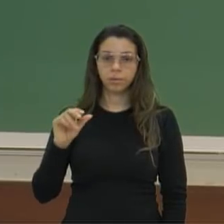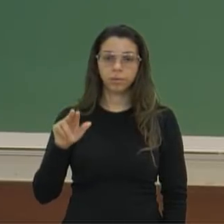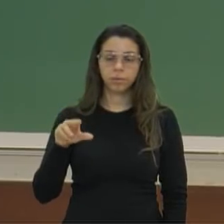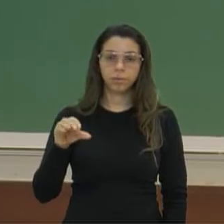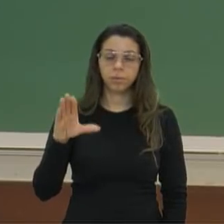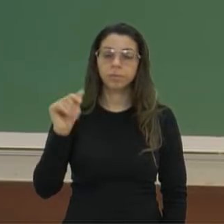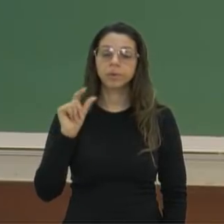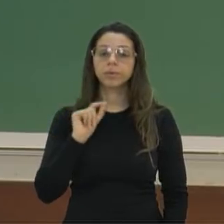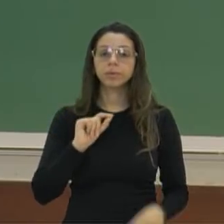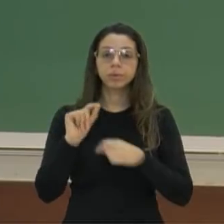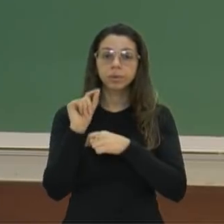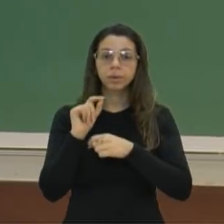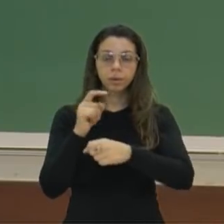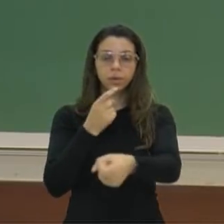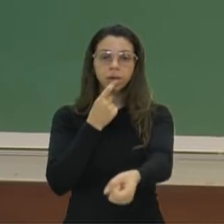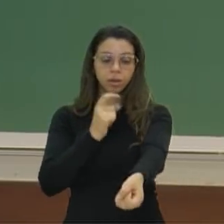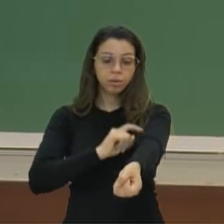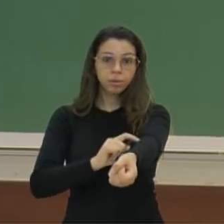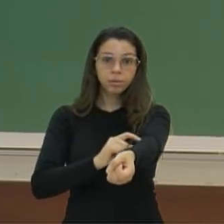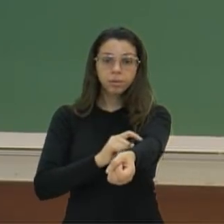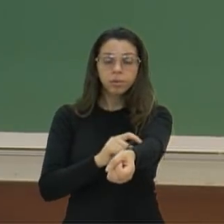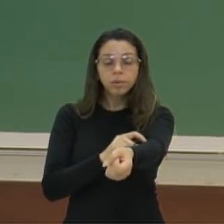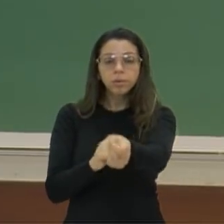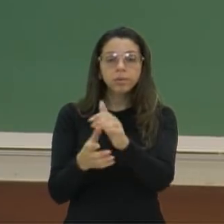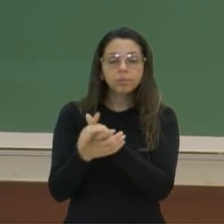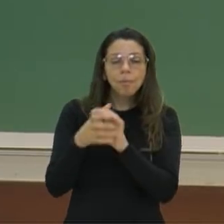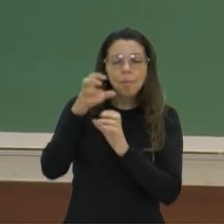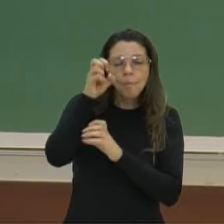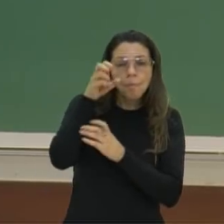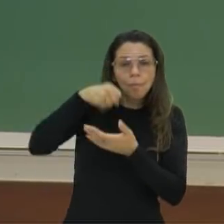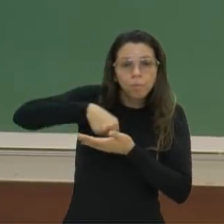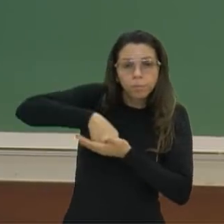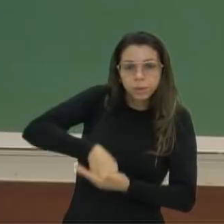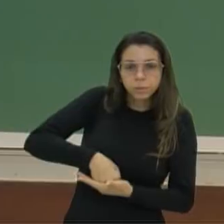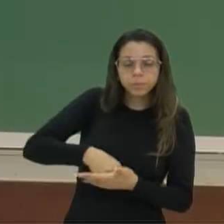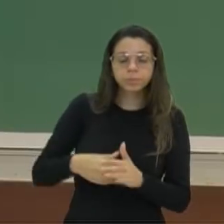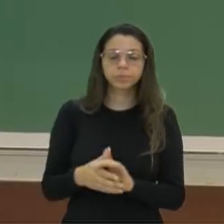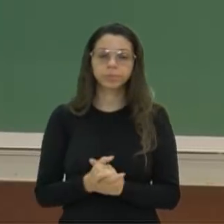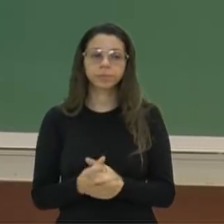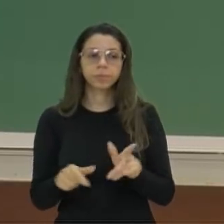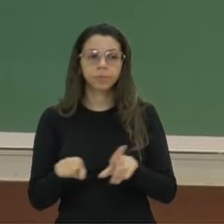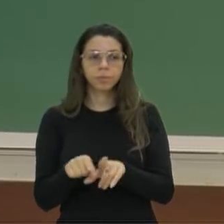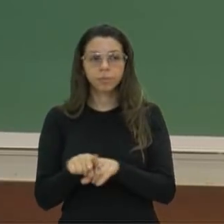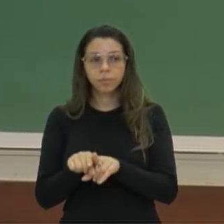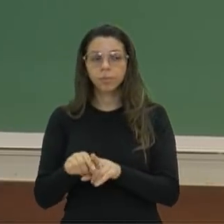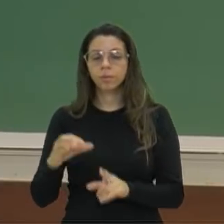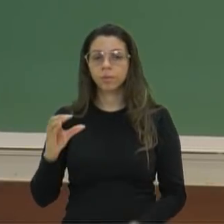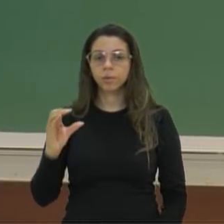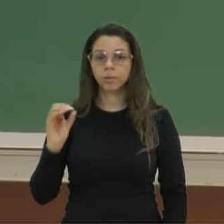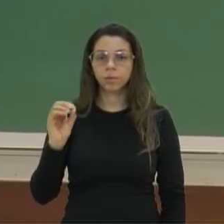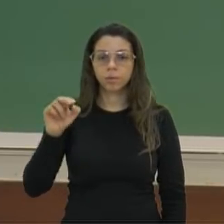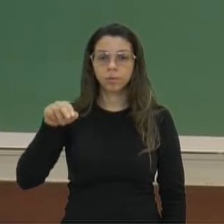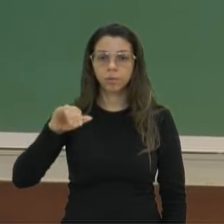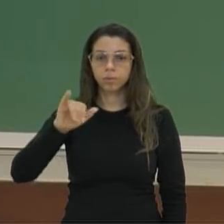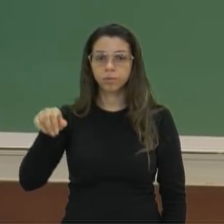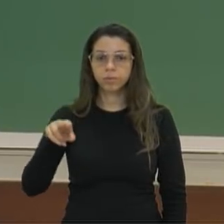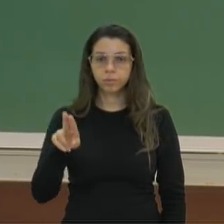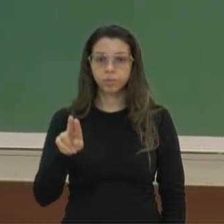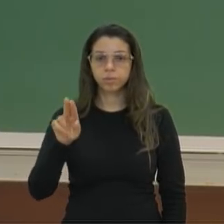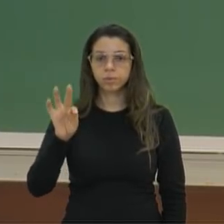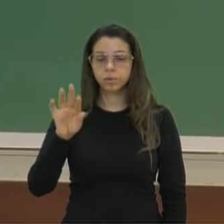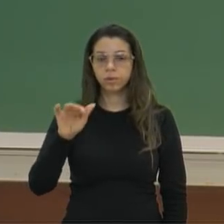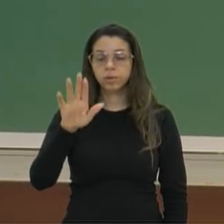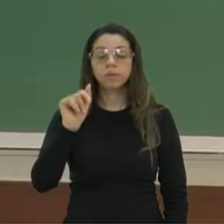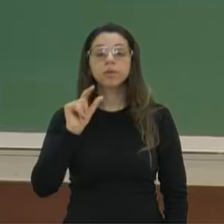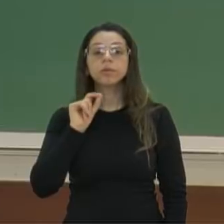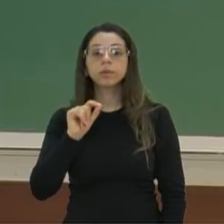sanguínea no nervo óptico. Nós temos a conjuntivite, que é uma inflamação da